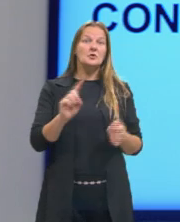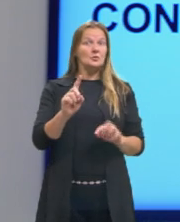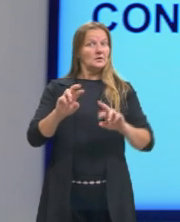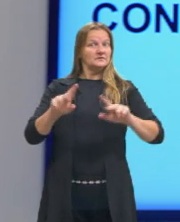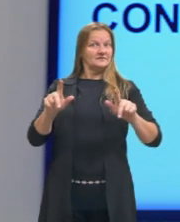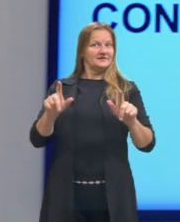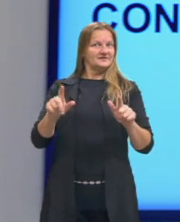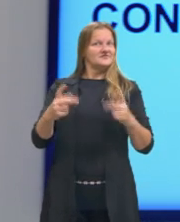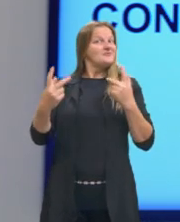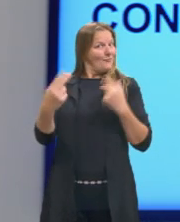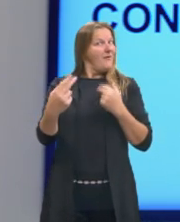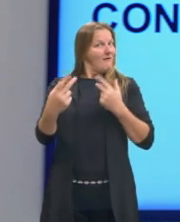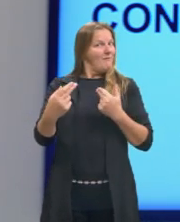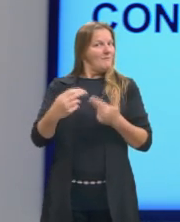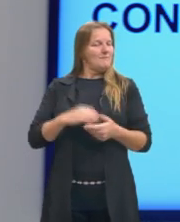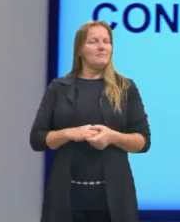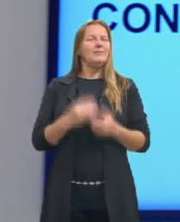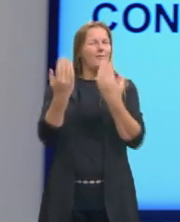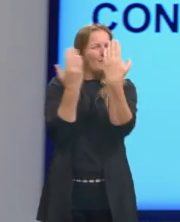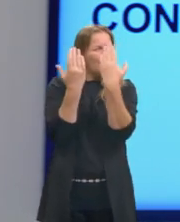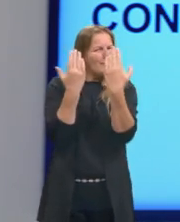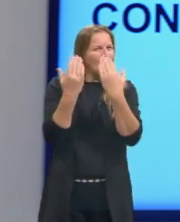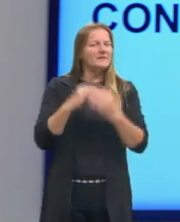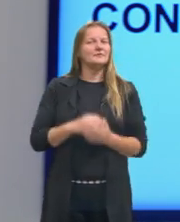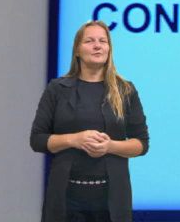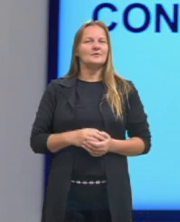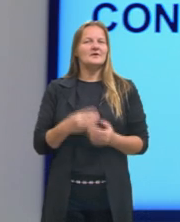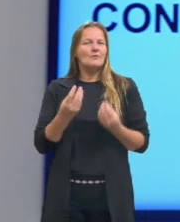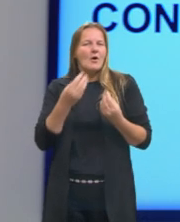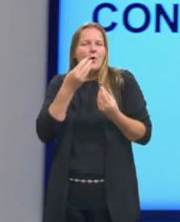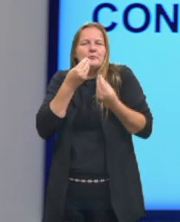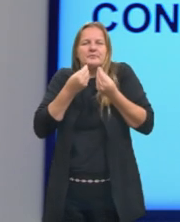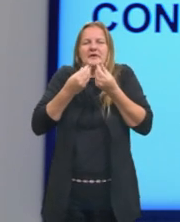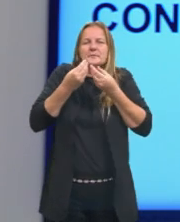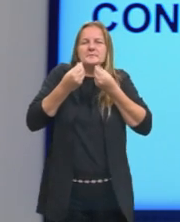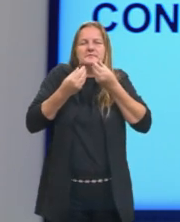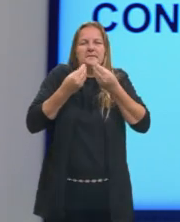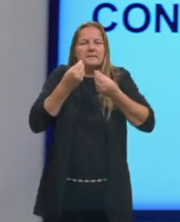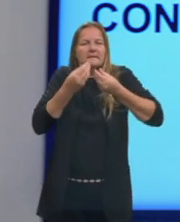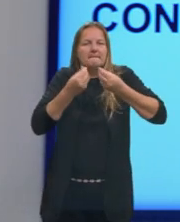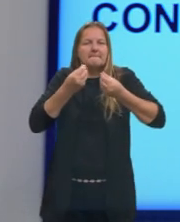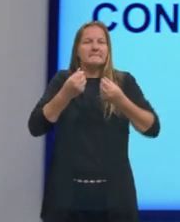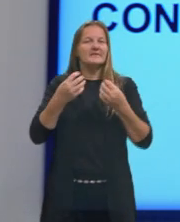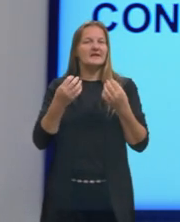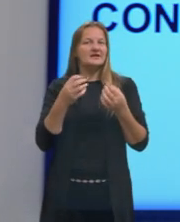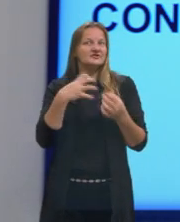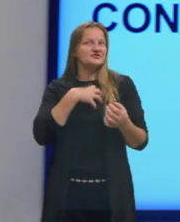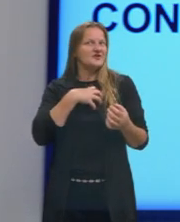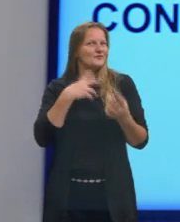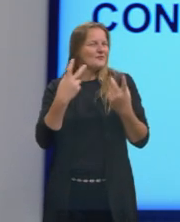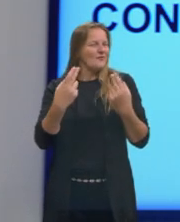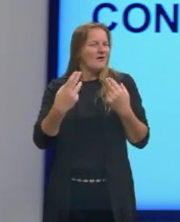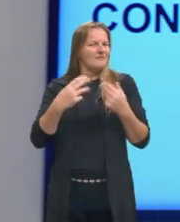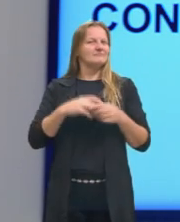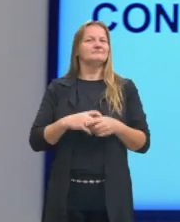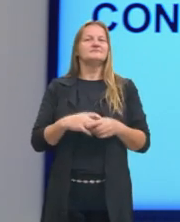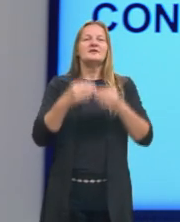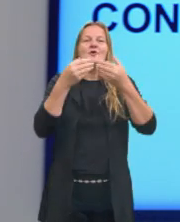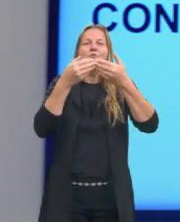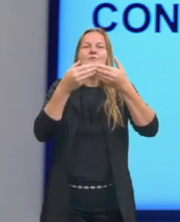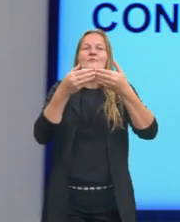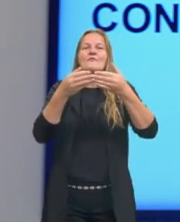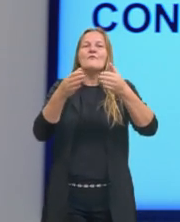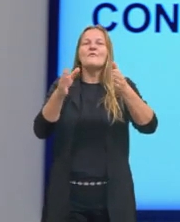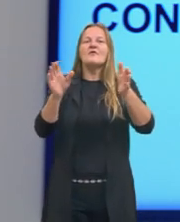diferente e a gente vai degustar esse texto de redação dessa mesma maneira a introdução